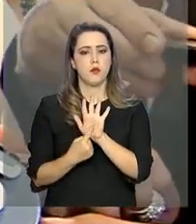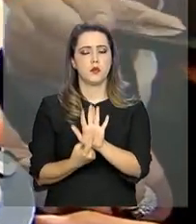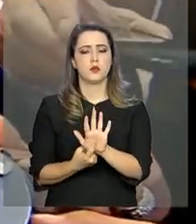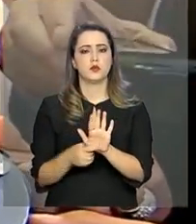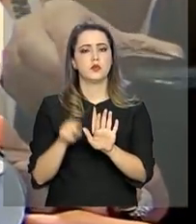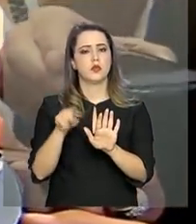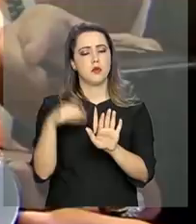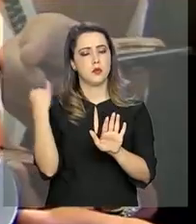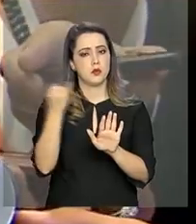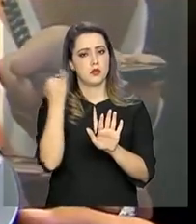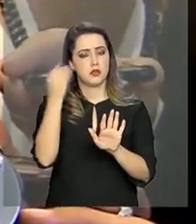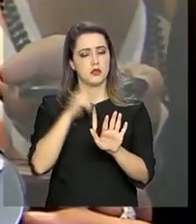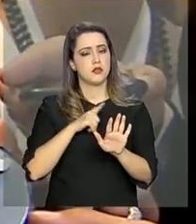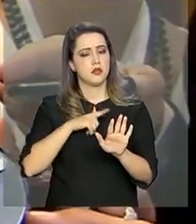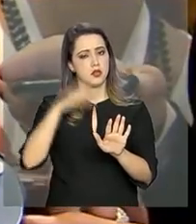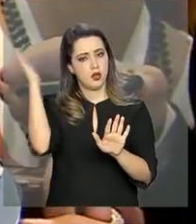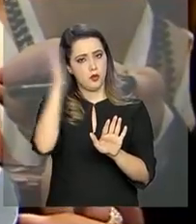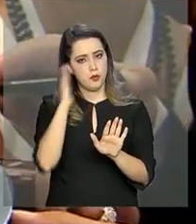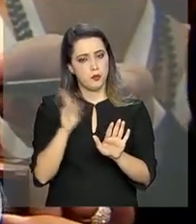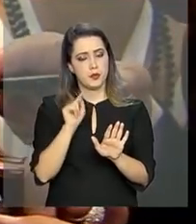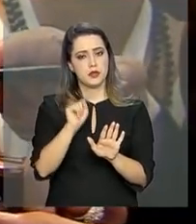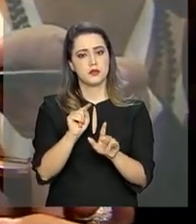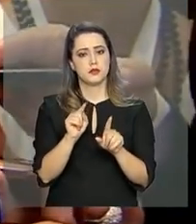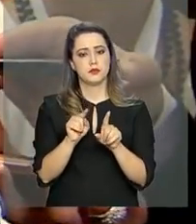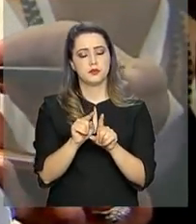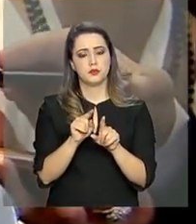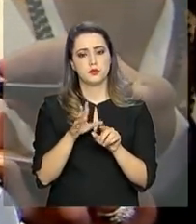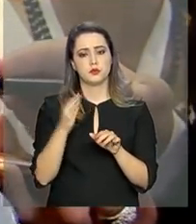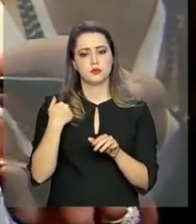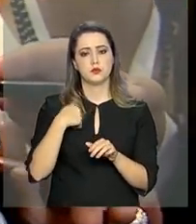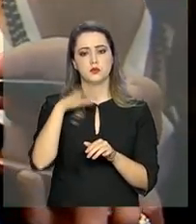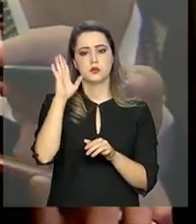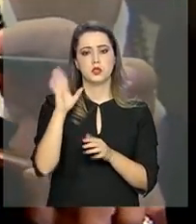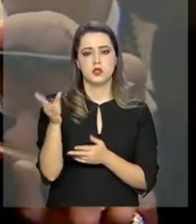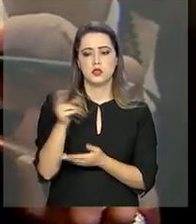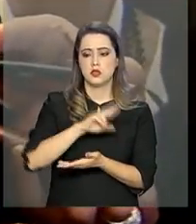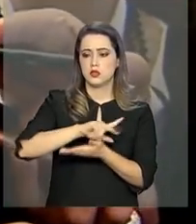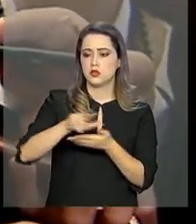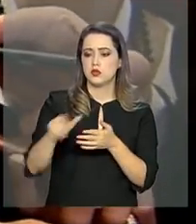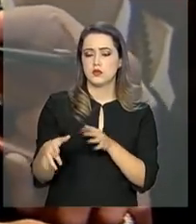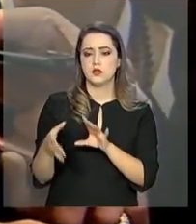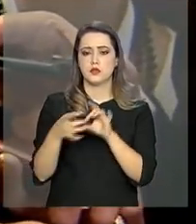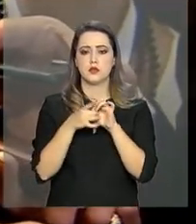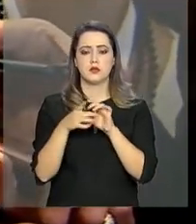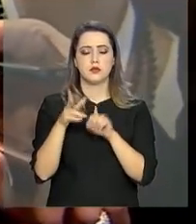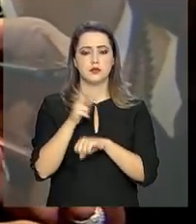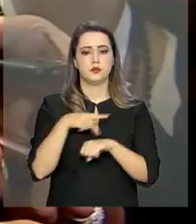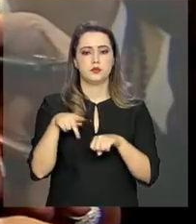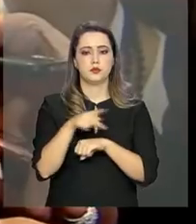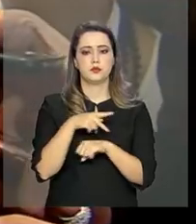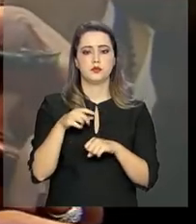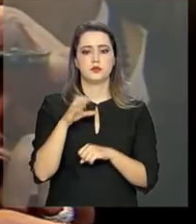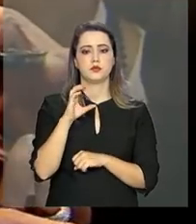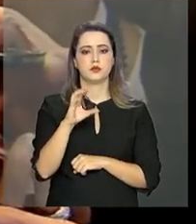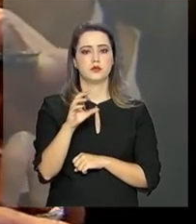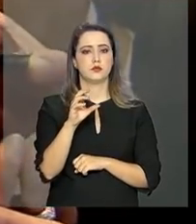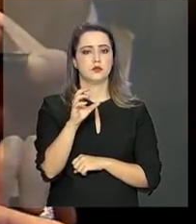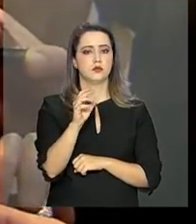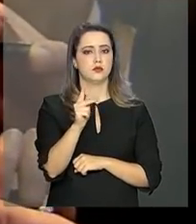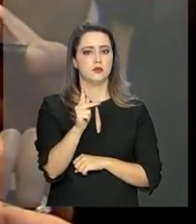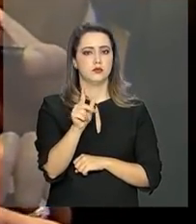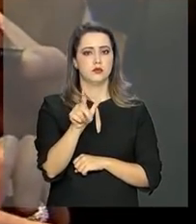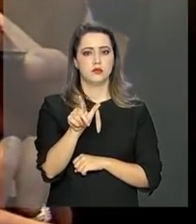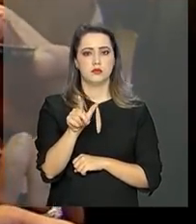feito pelo brasil nessa nessa mas multilateralidade né nos estados porém da cplp e